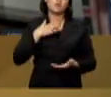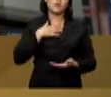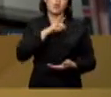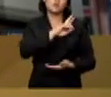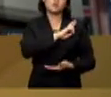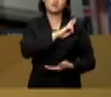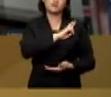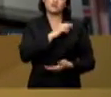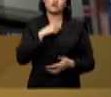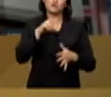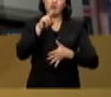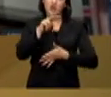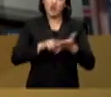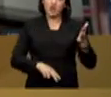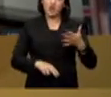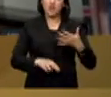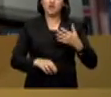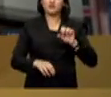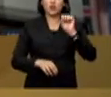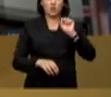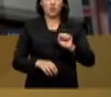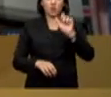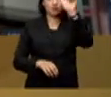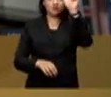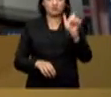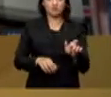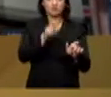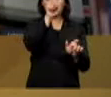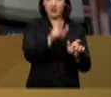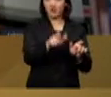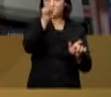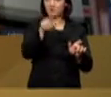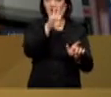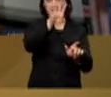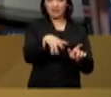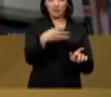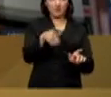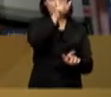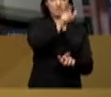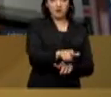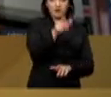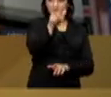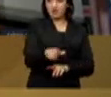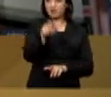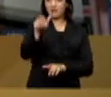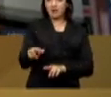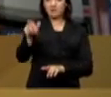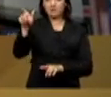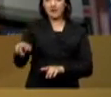leitura dessas 8 colunas. Essas 8 colunas são divididas